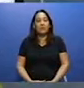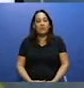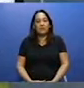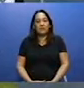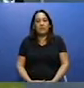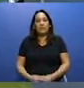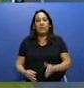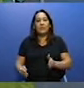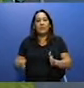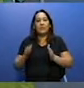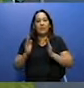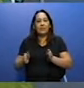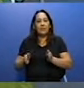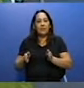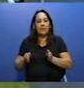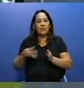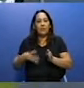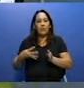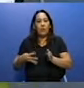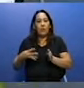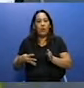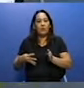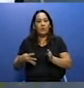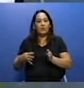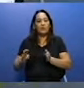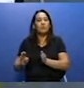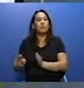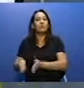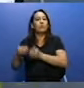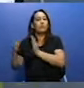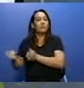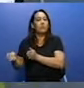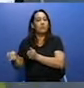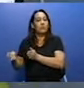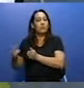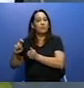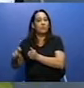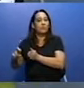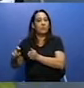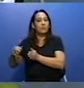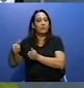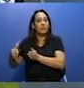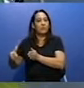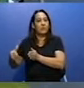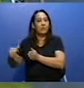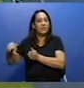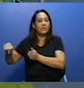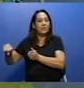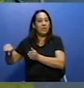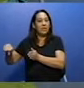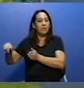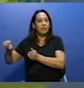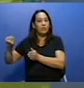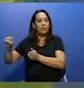não sei, que eu acabei de colocar aqui. É só continuar. 5, 6,